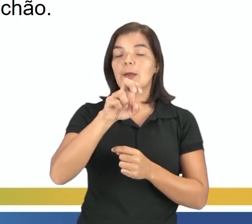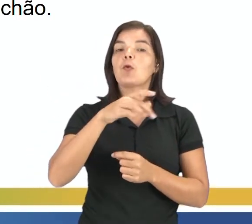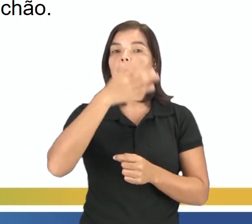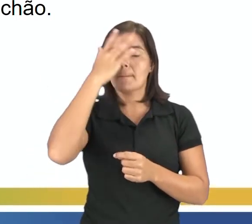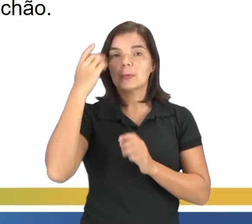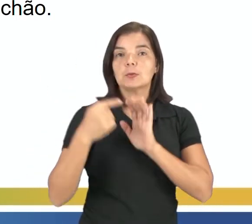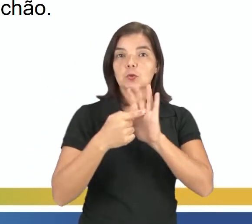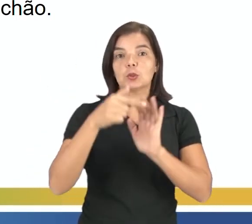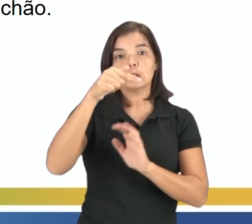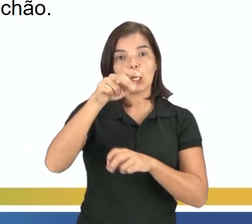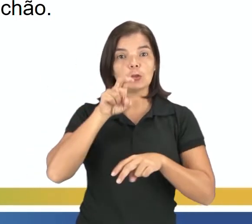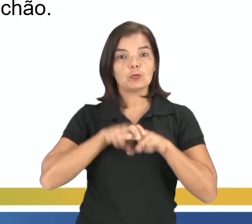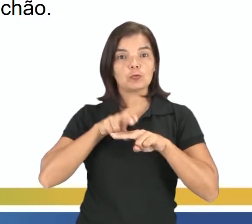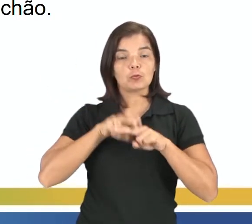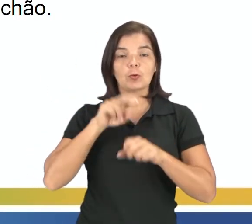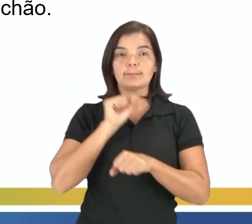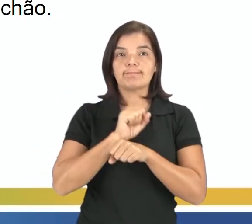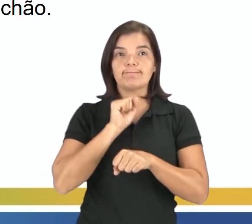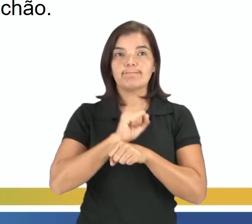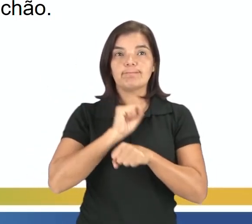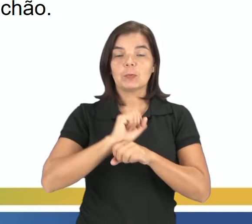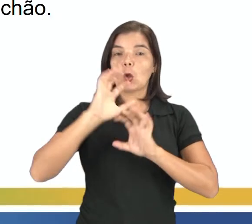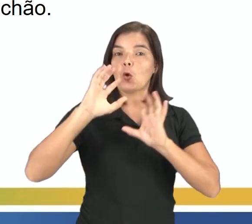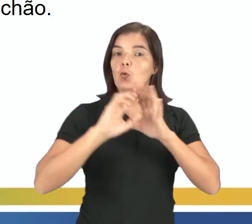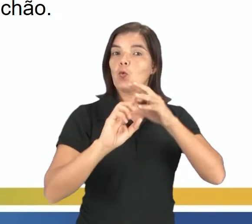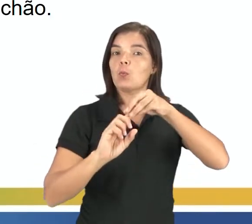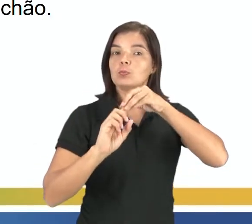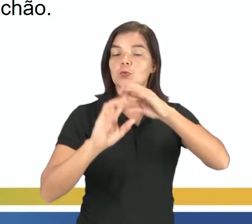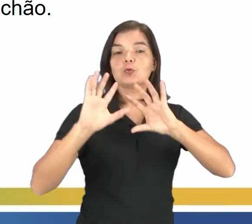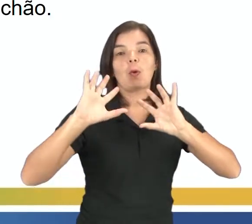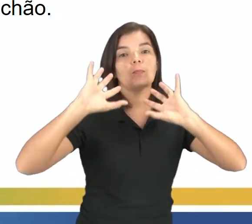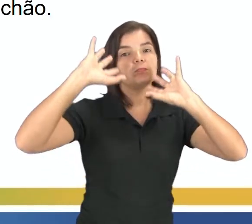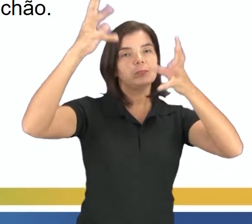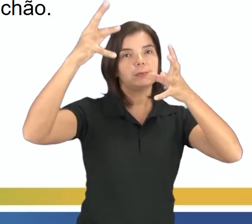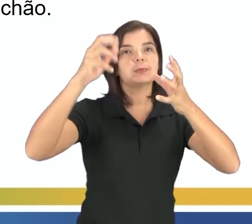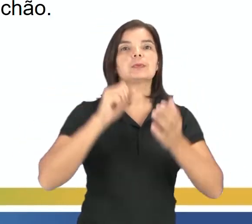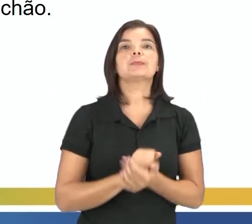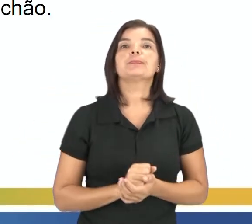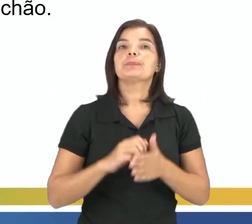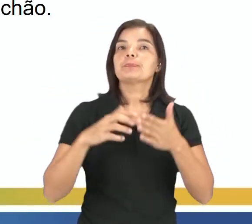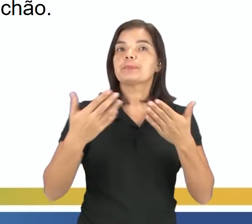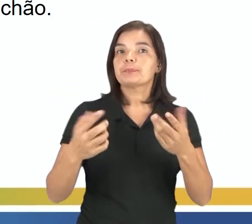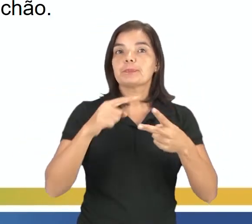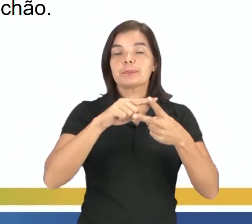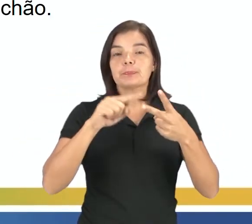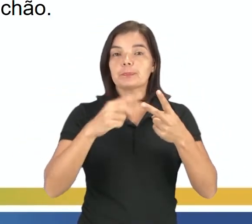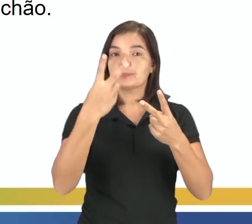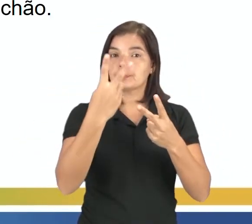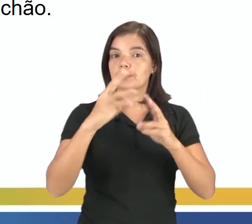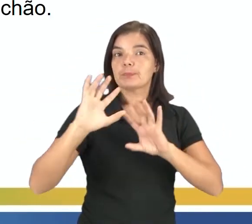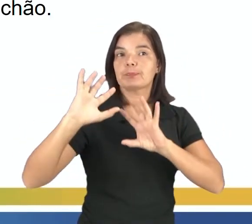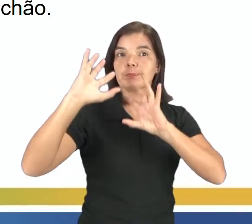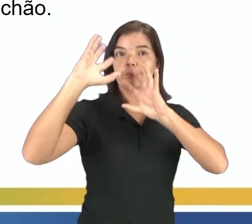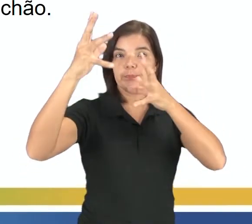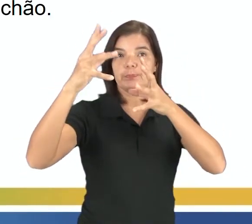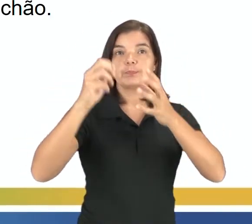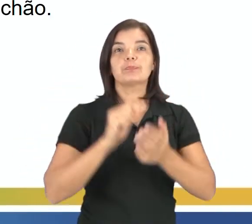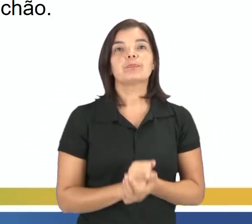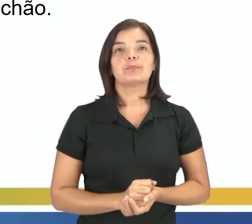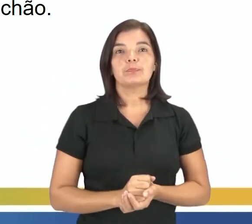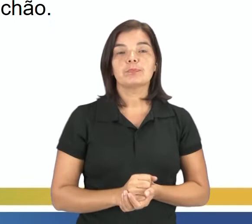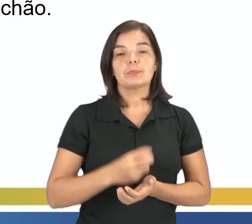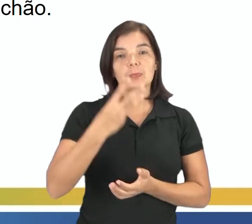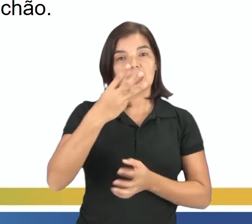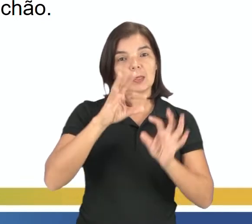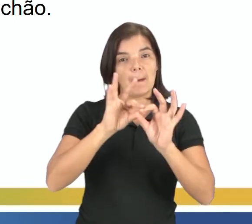reservas, que tem como objetivo inserir a bola no cesto correspondente à sua equipe. Portanto, há 2 cestos em cada extremidade da quadra, a